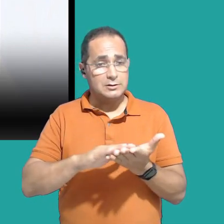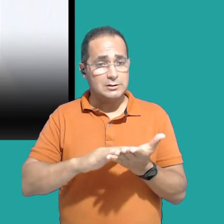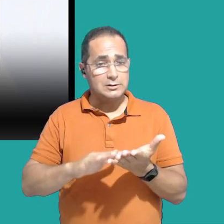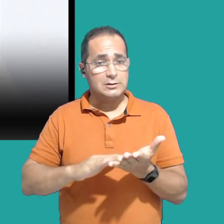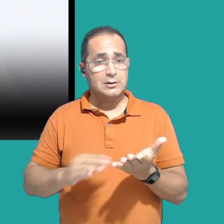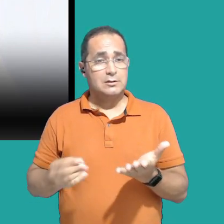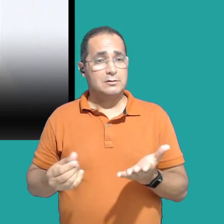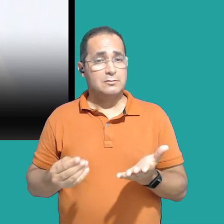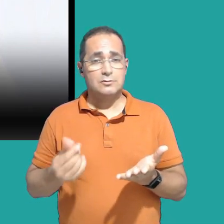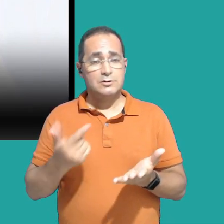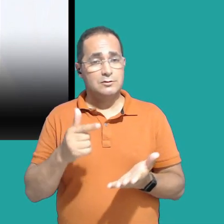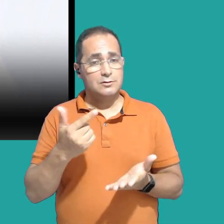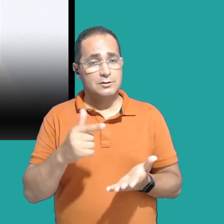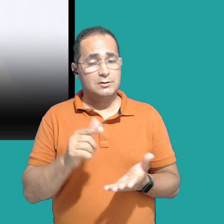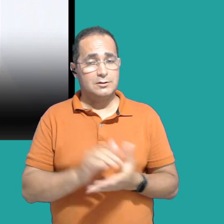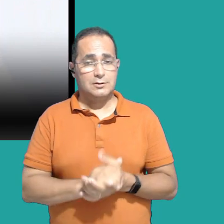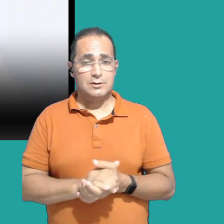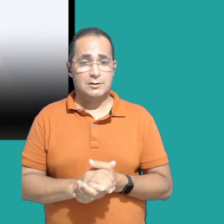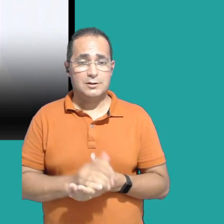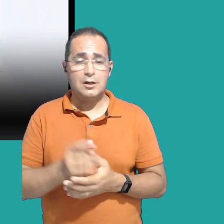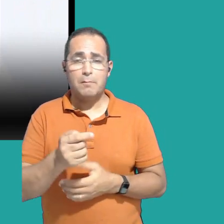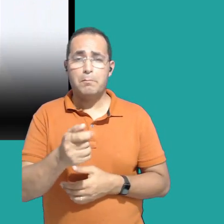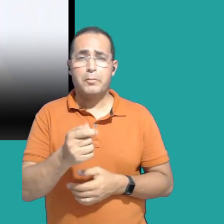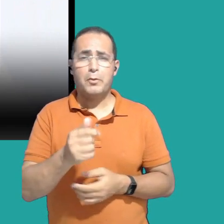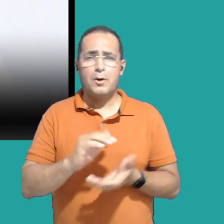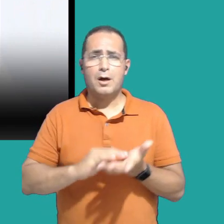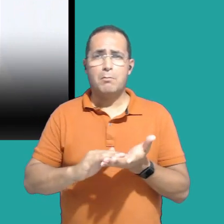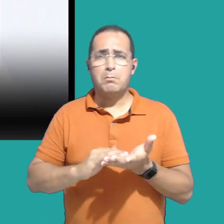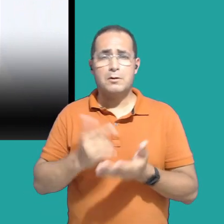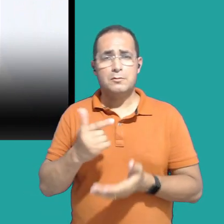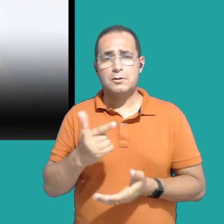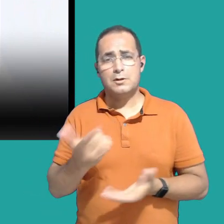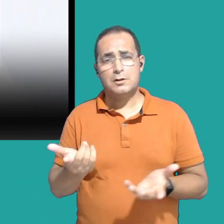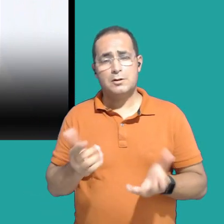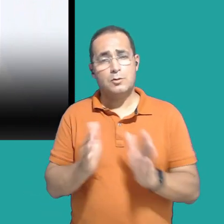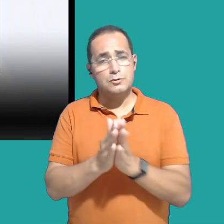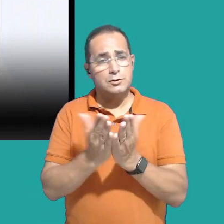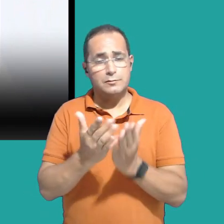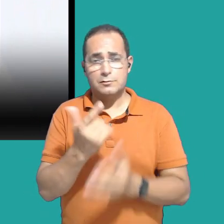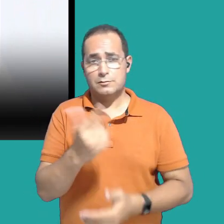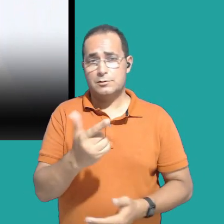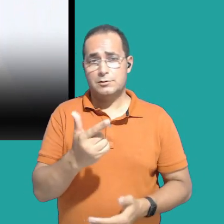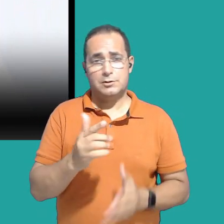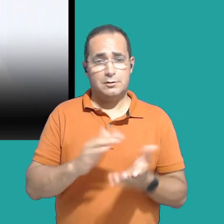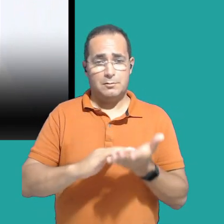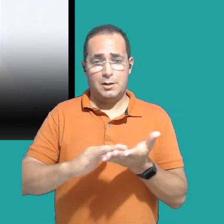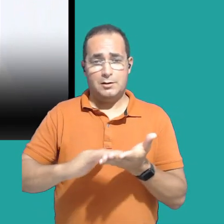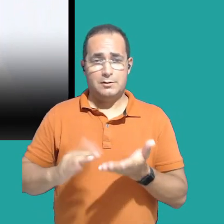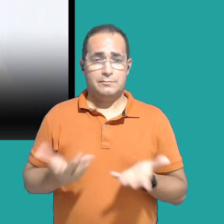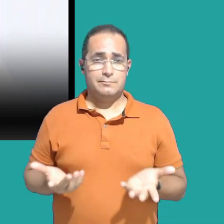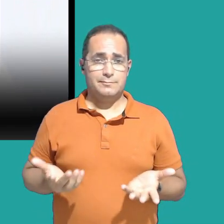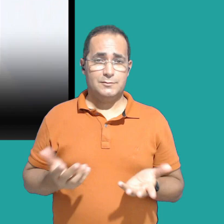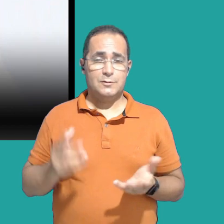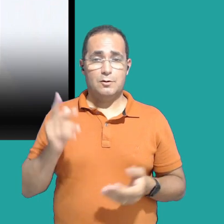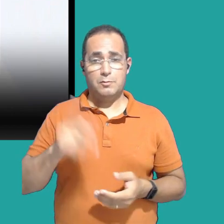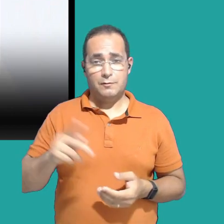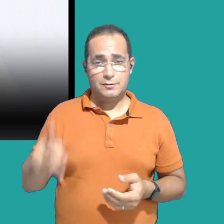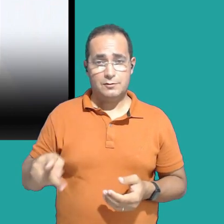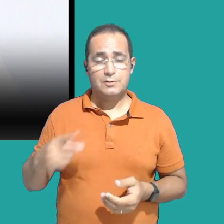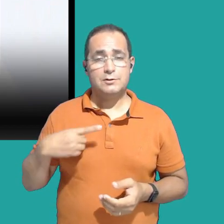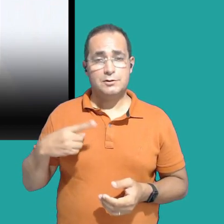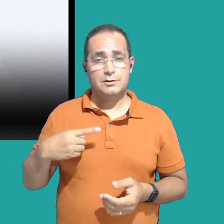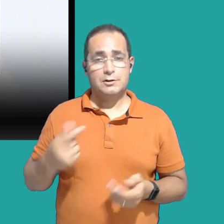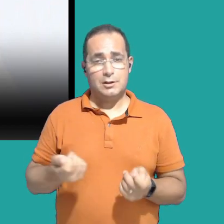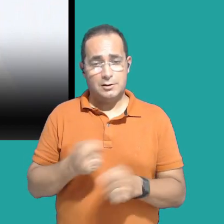eram sempre em tinta. Na época que eu estudava, tinha pouca coisa em braille, então os livros não eram em braille, não